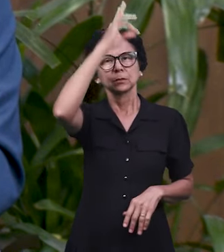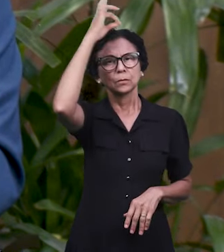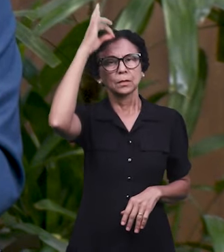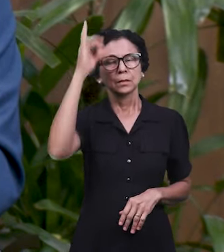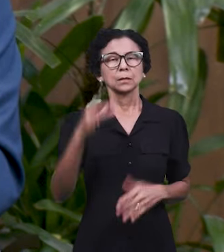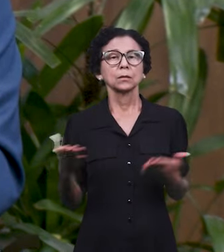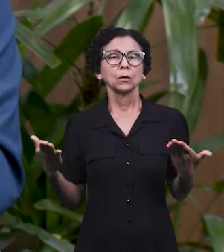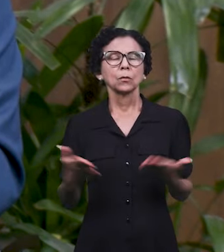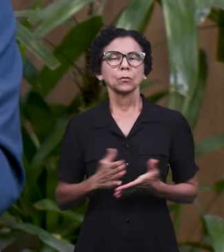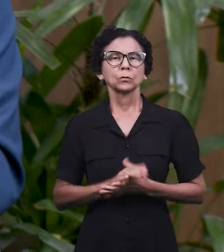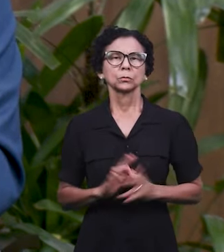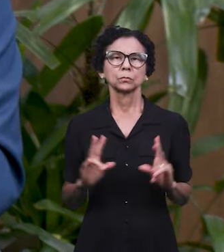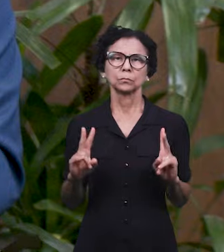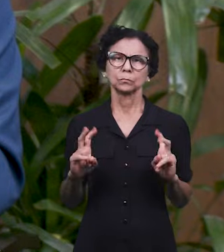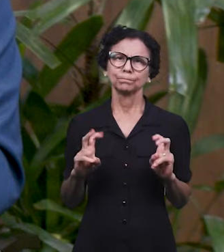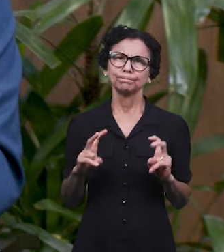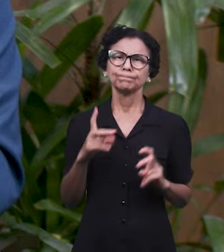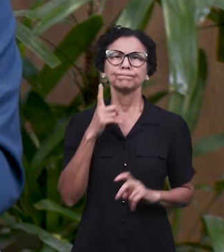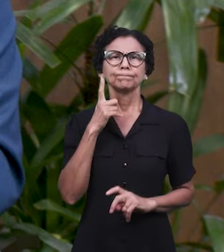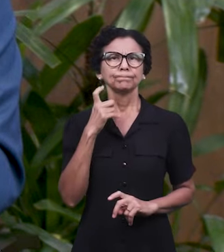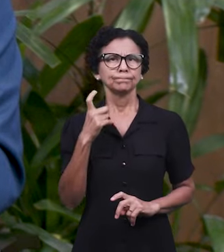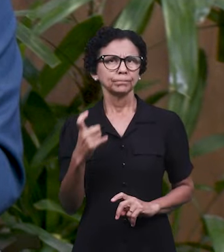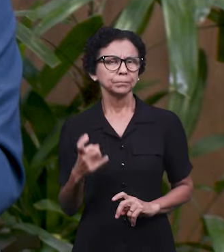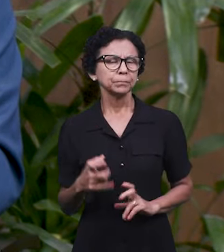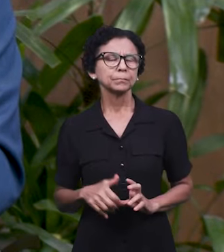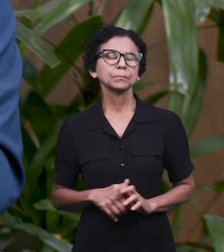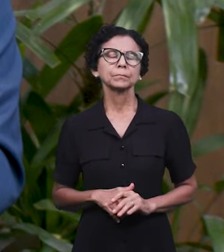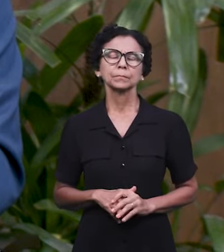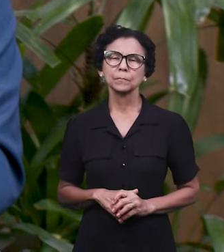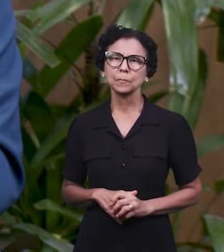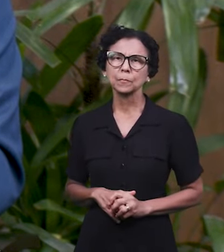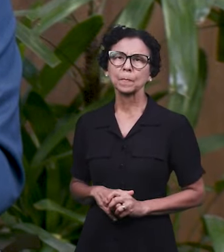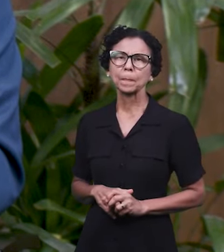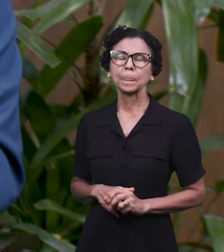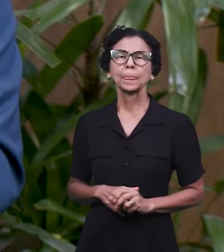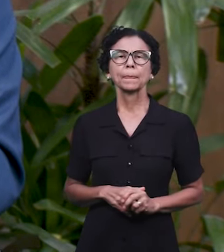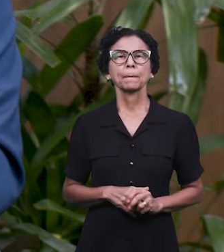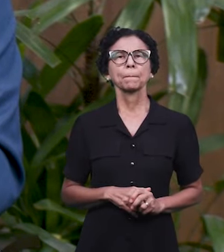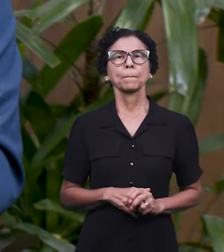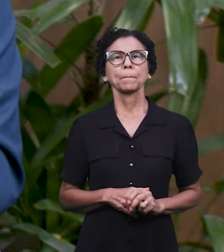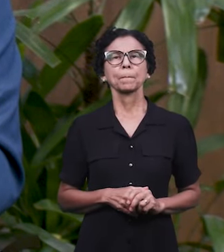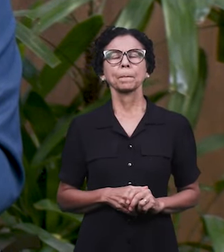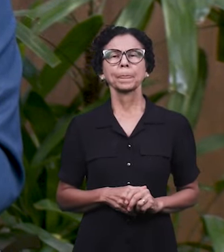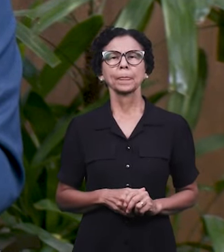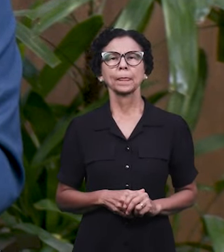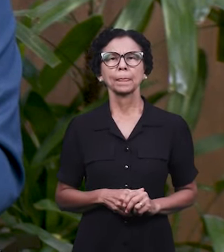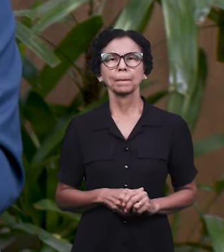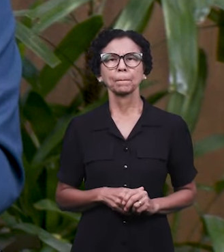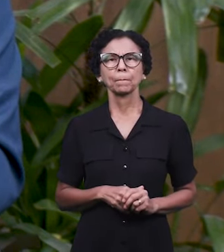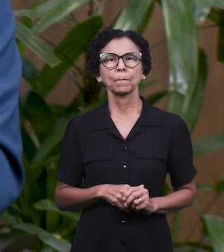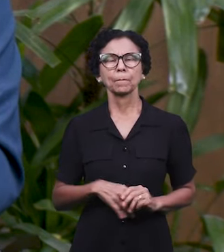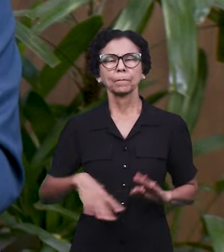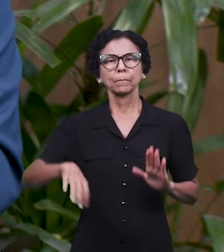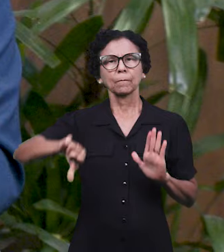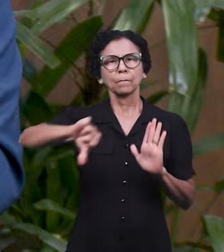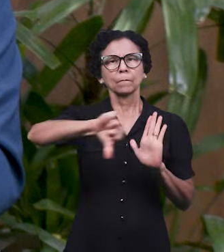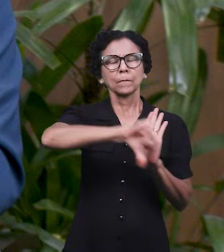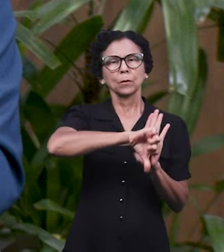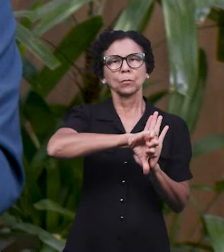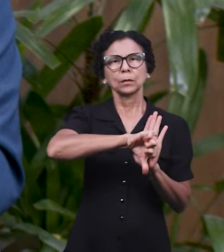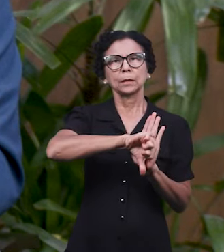falar sobre um tema bastante interessante que é os crimes contra a honra praticados no